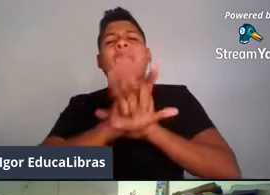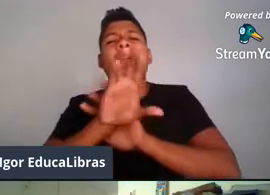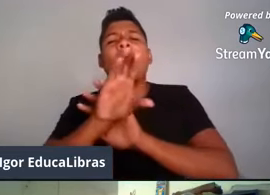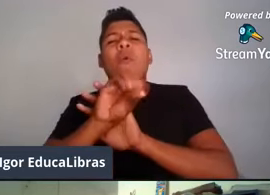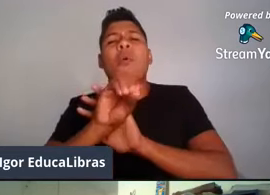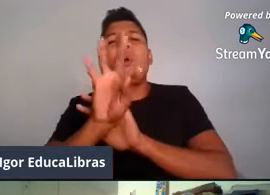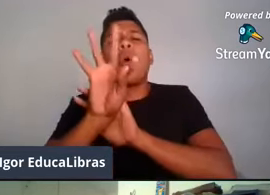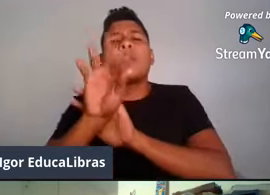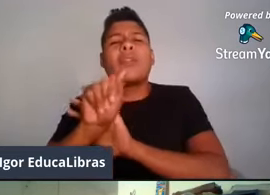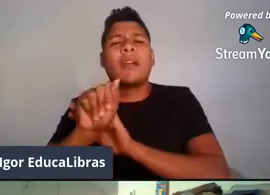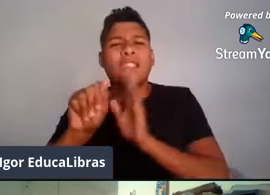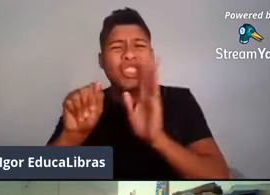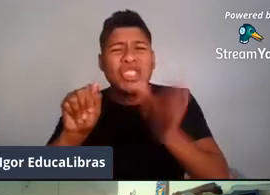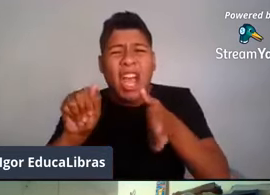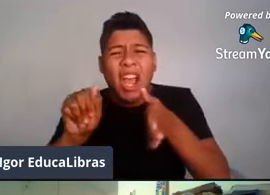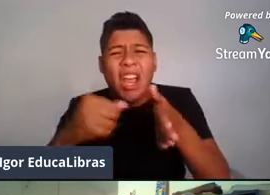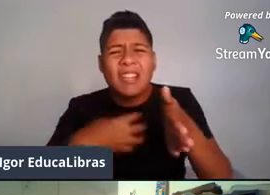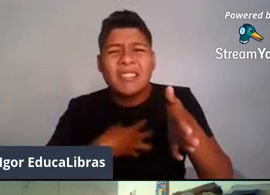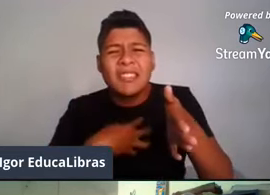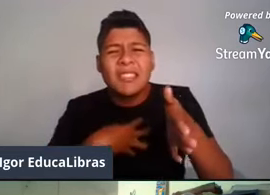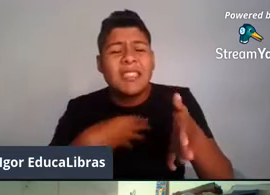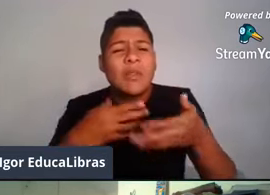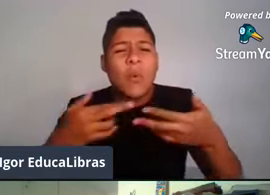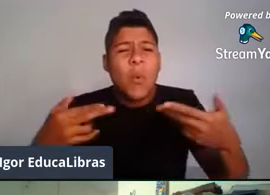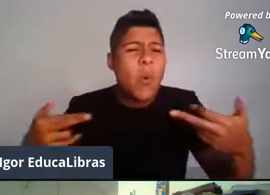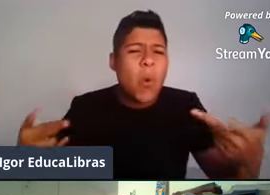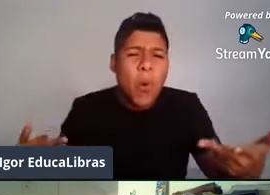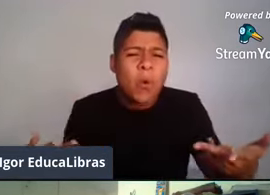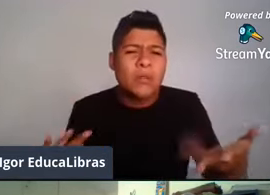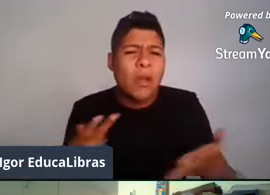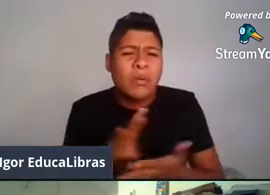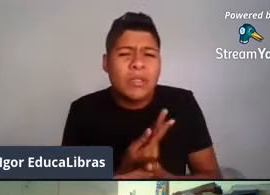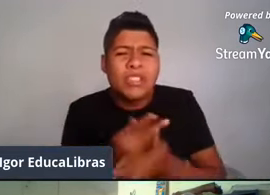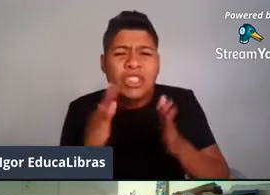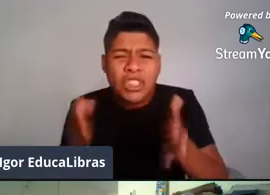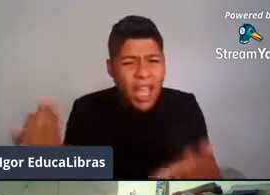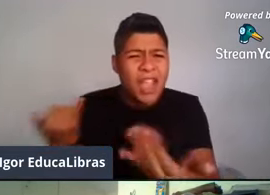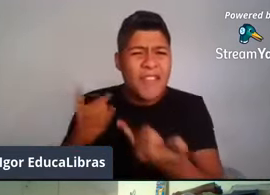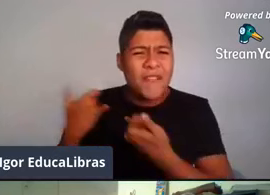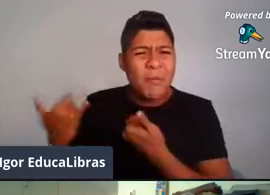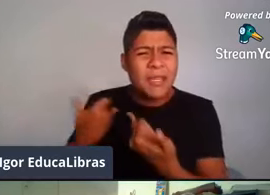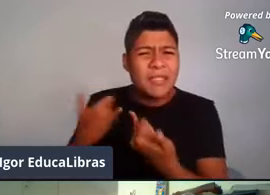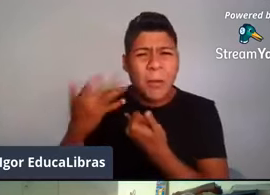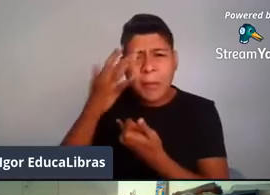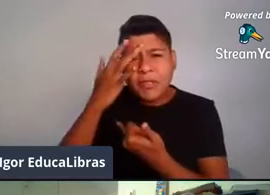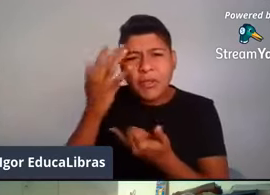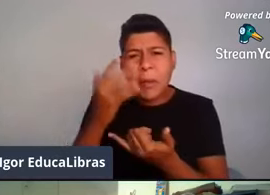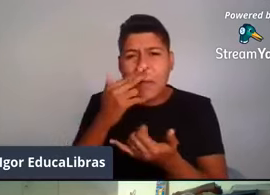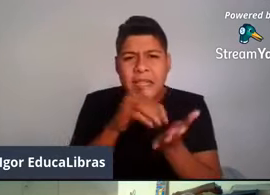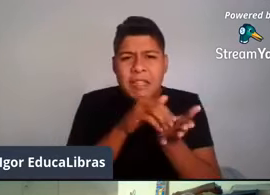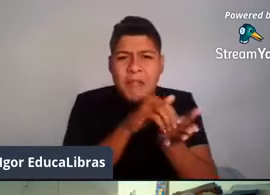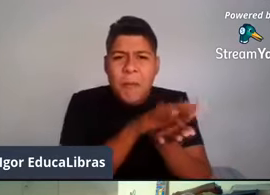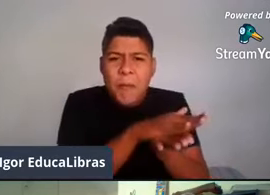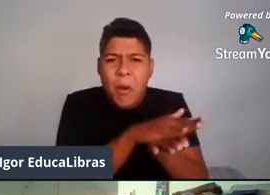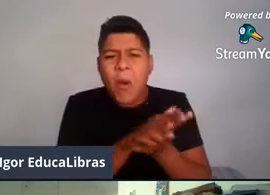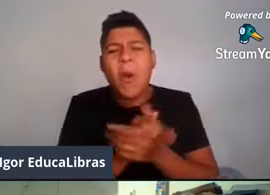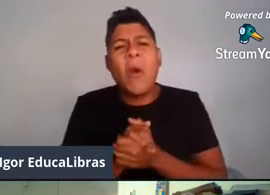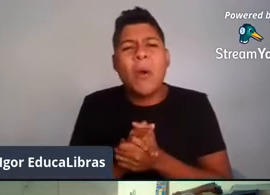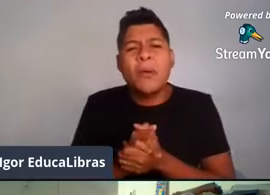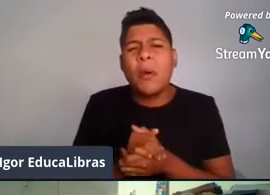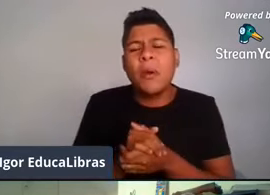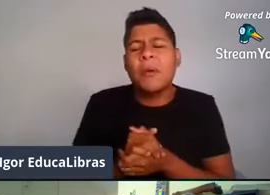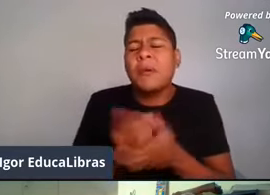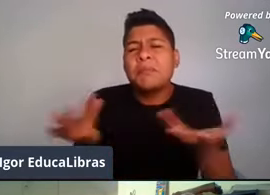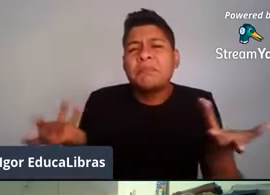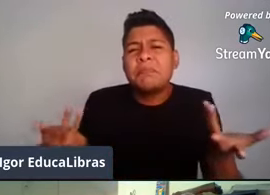está sentindo alguma coisa acontecer? Já tem notícia de pessoas sendo mandadas embora, ou seja, de algum tipo